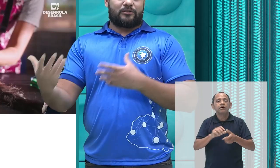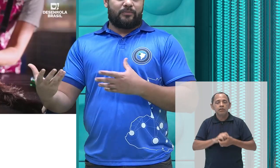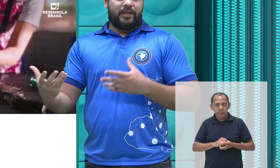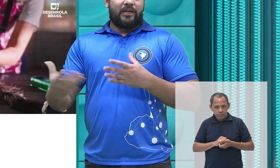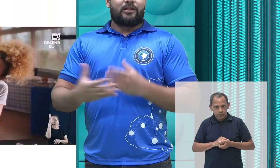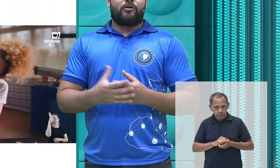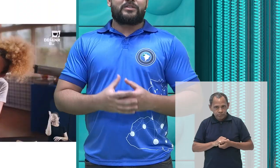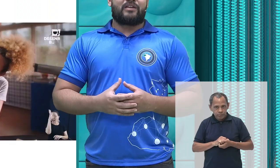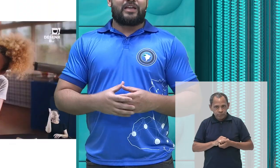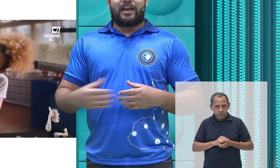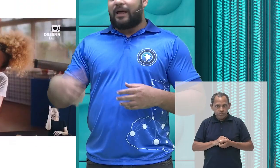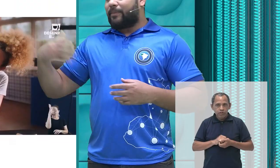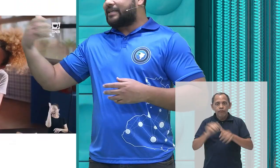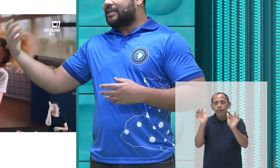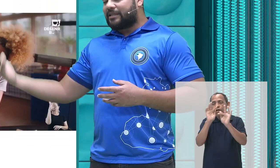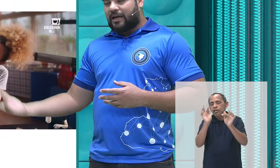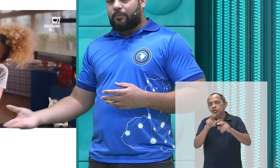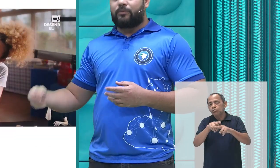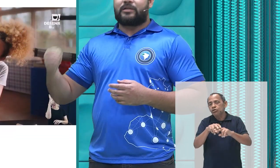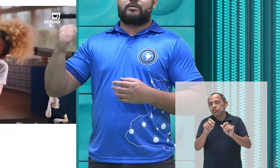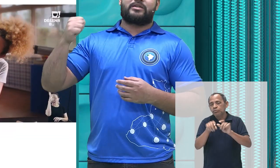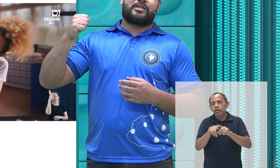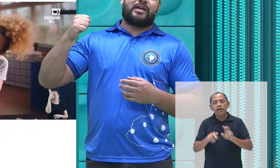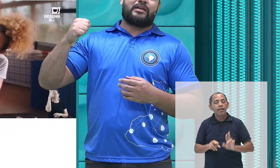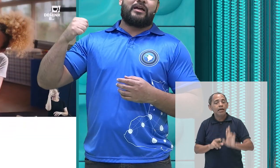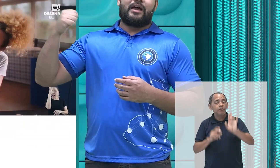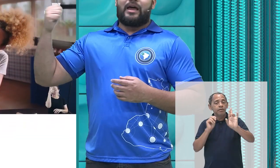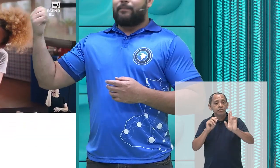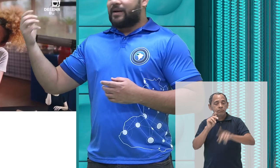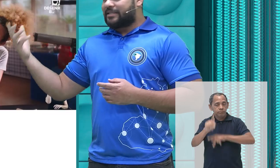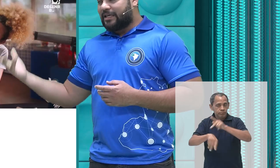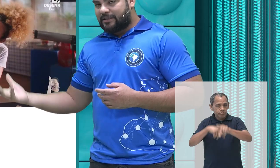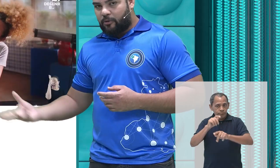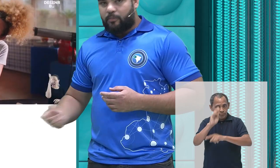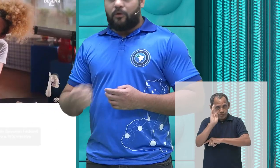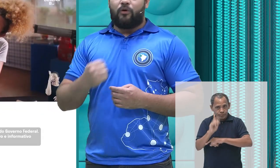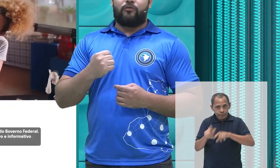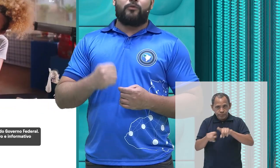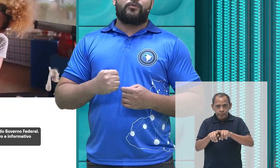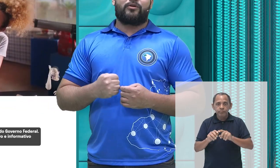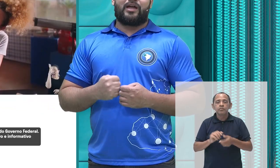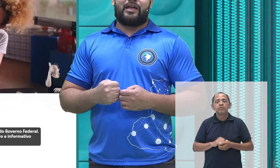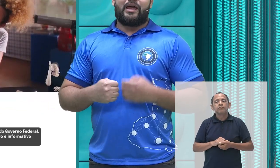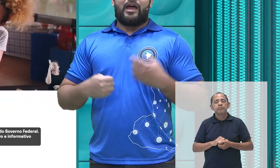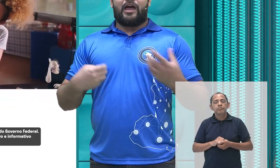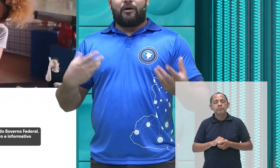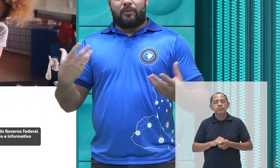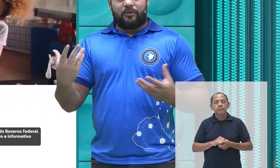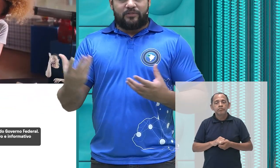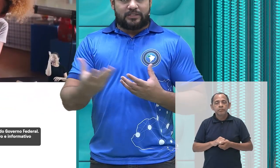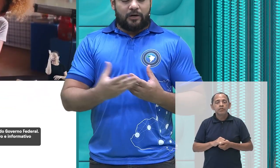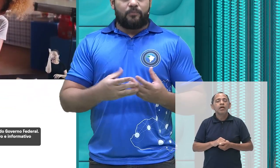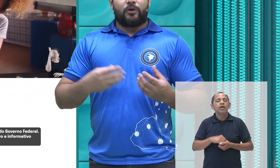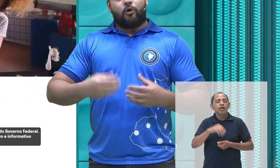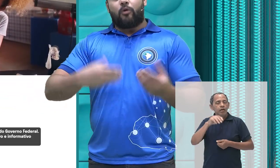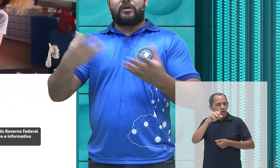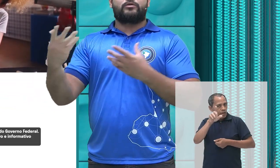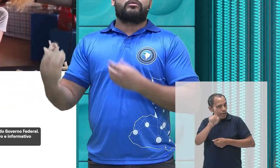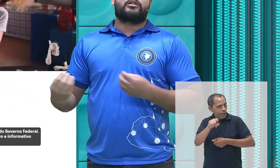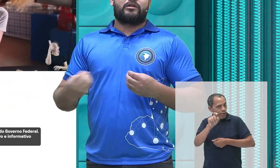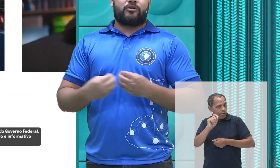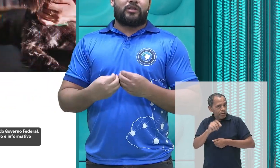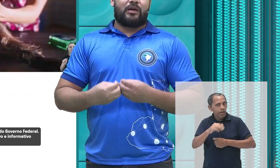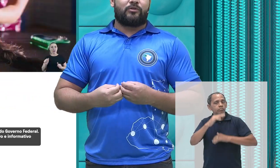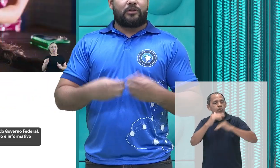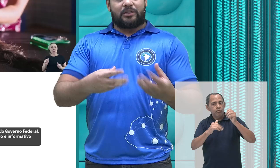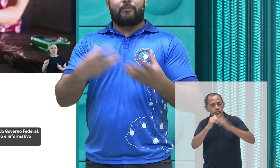por isso. Então, observe que ela representa a população brasileira, representa o povo, ok? É uma profissão como as